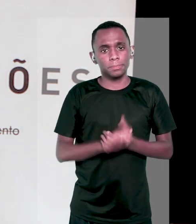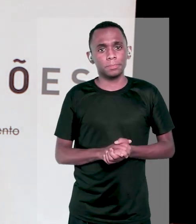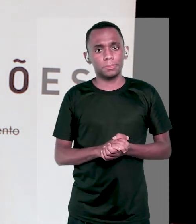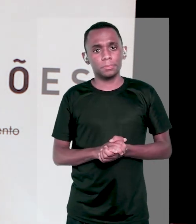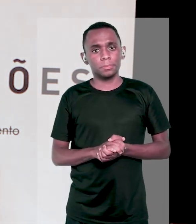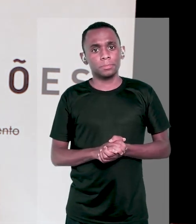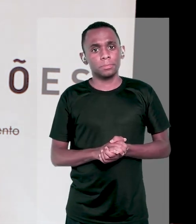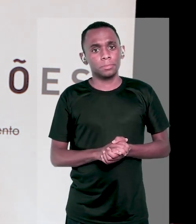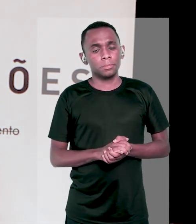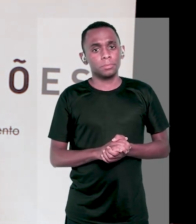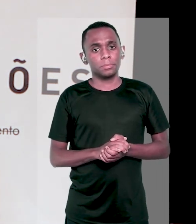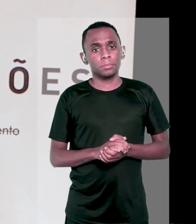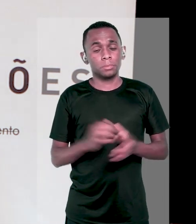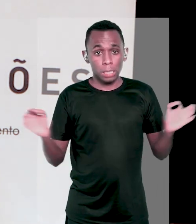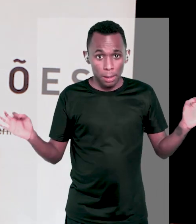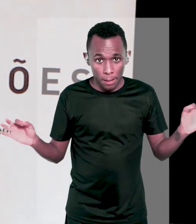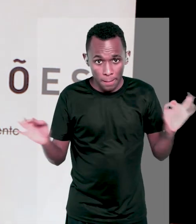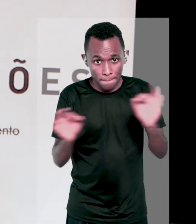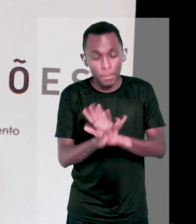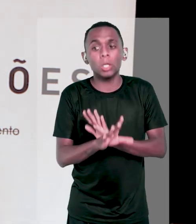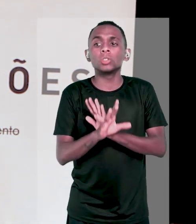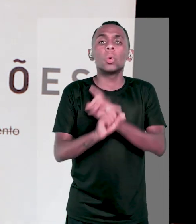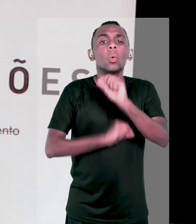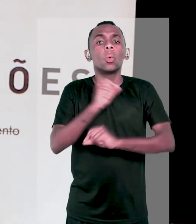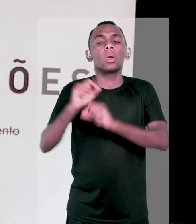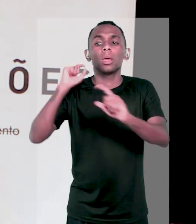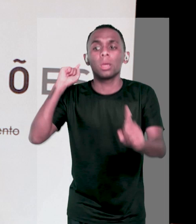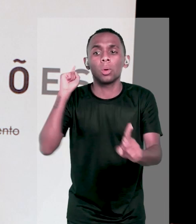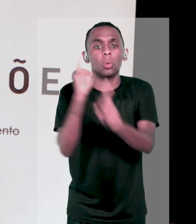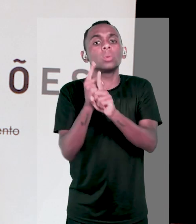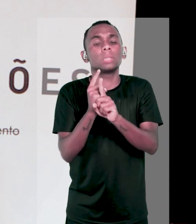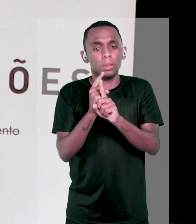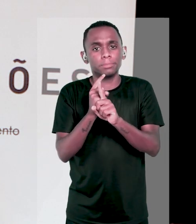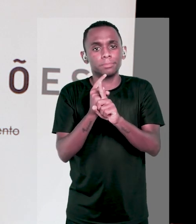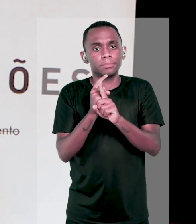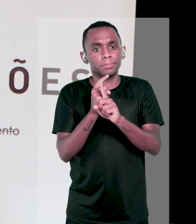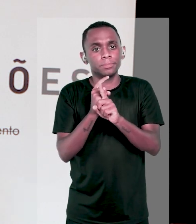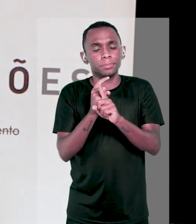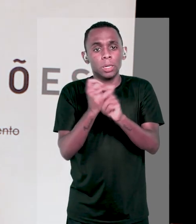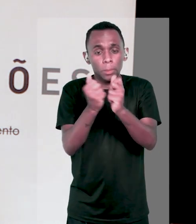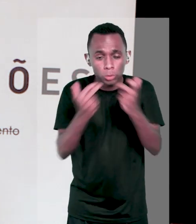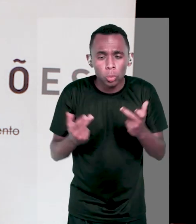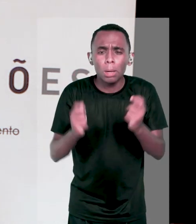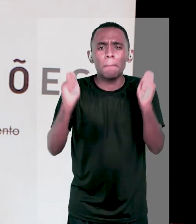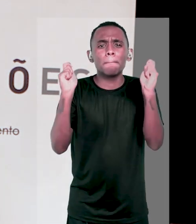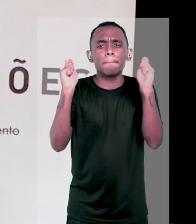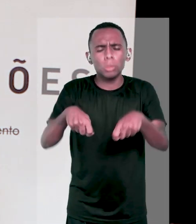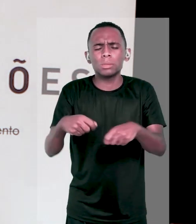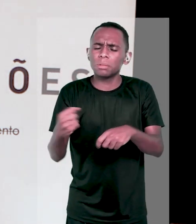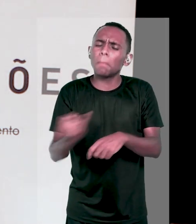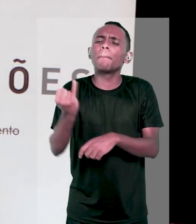terminam diz Valéry a encontrar uma espécie de utilidade uma espécie de